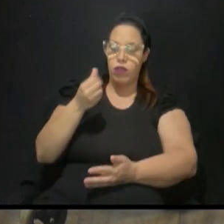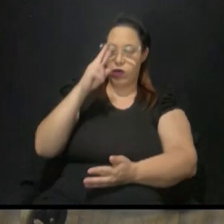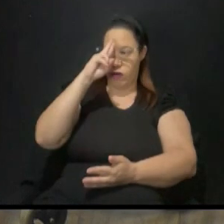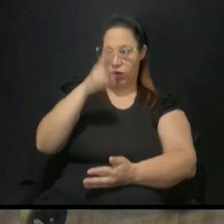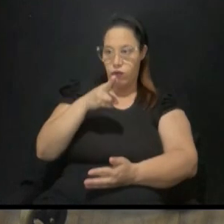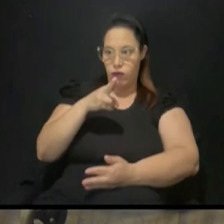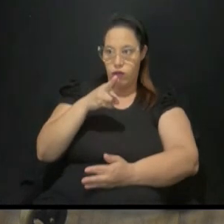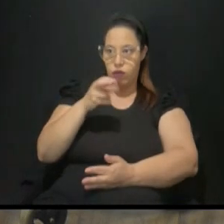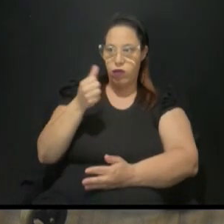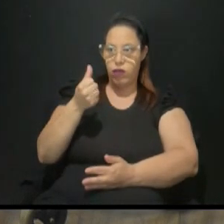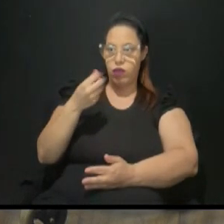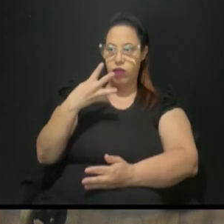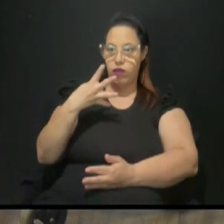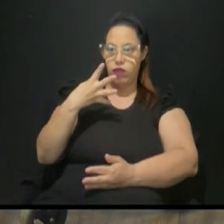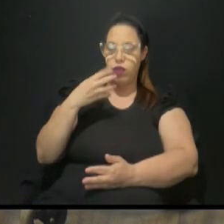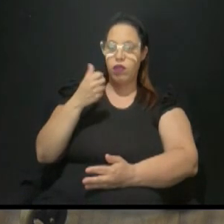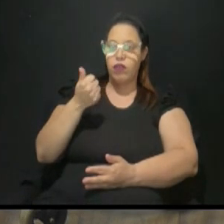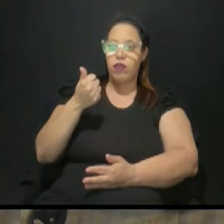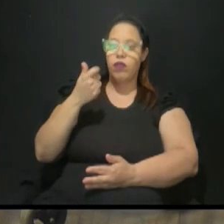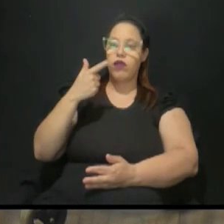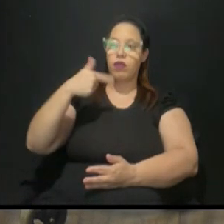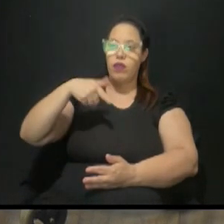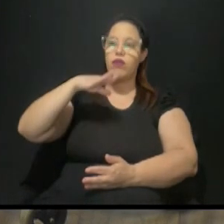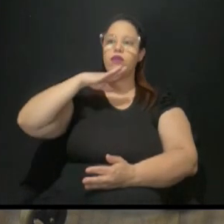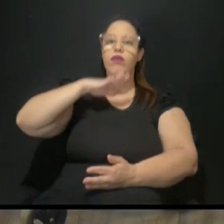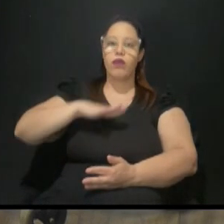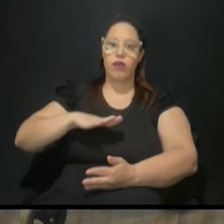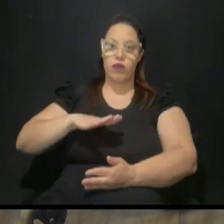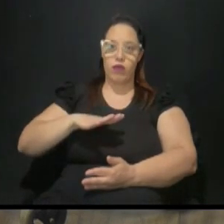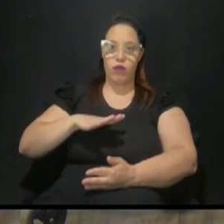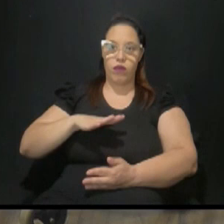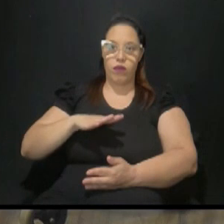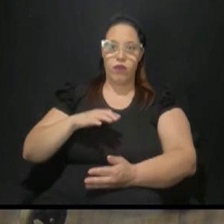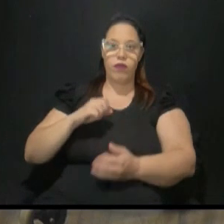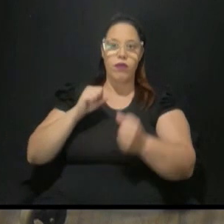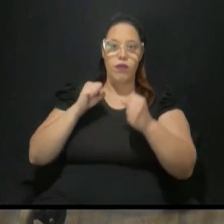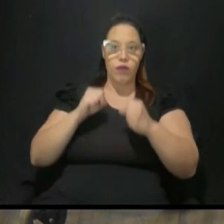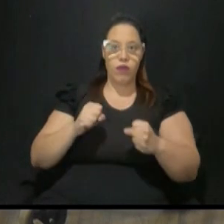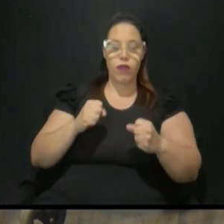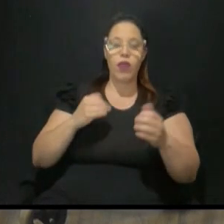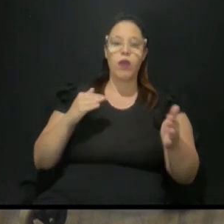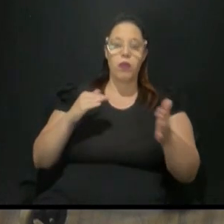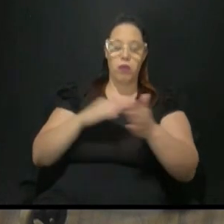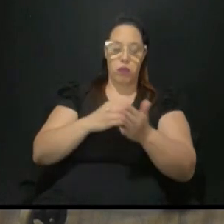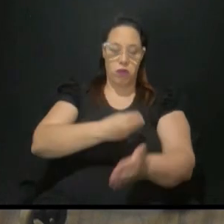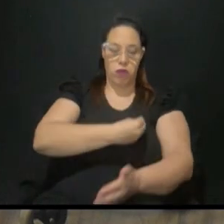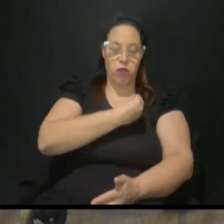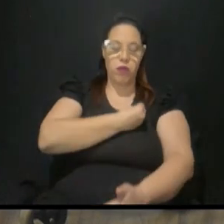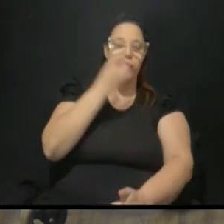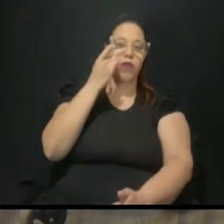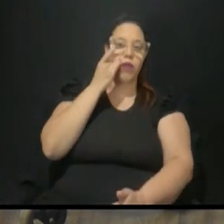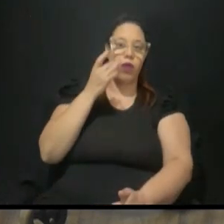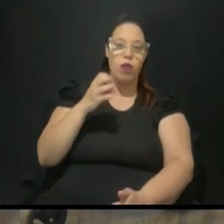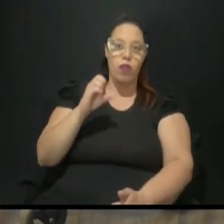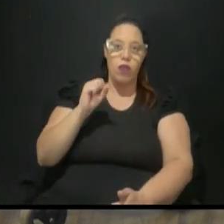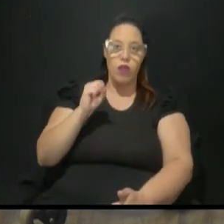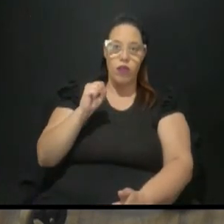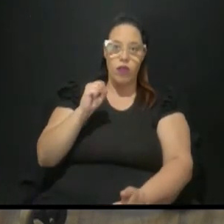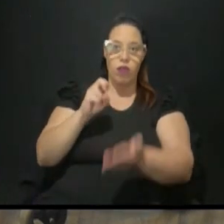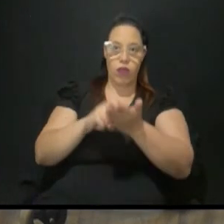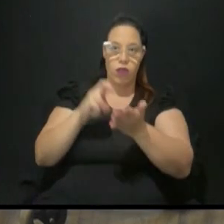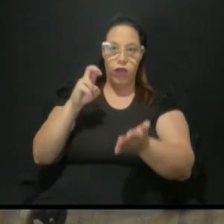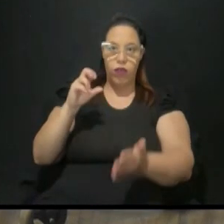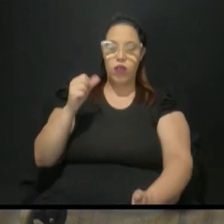às 17, período da tarde. Tá, então se você puder ir pessoalmente das 8 ao meio-dia ou das 2 às 4, é isso?